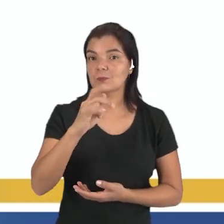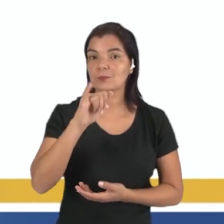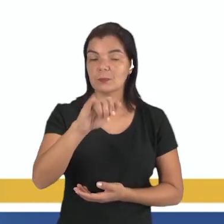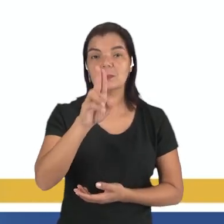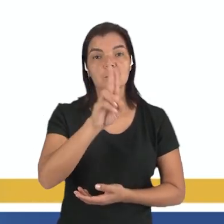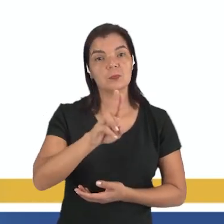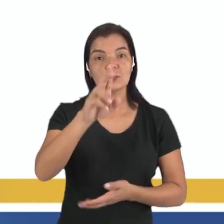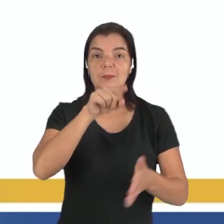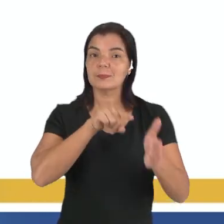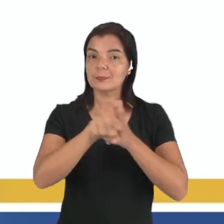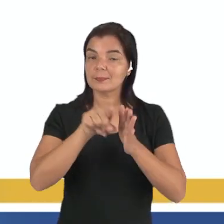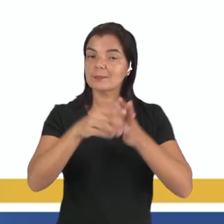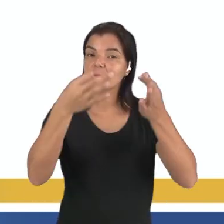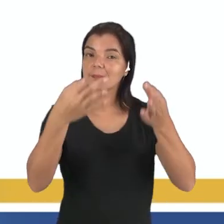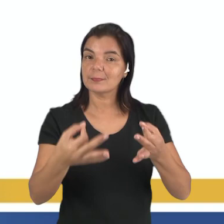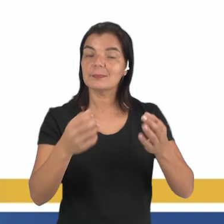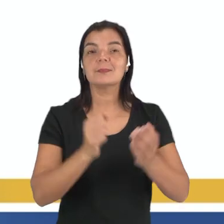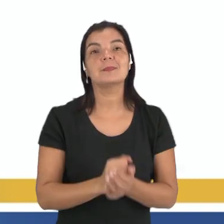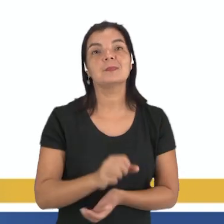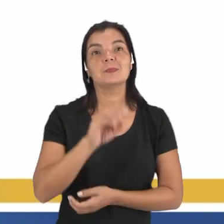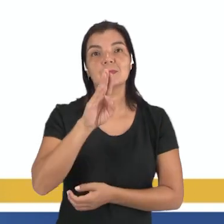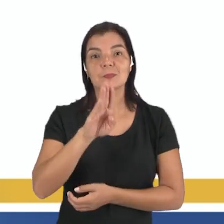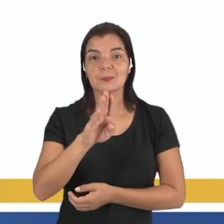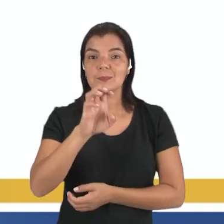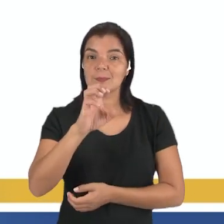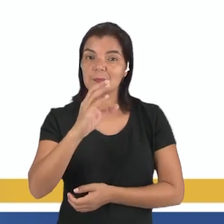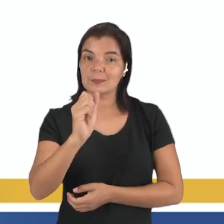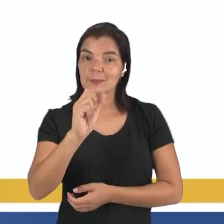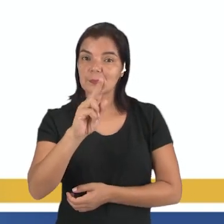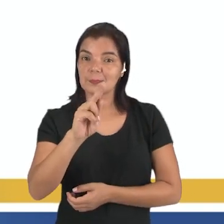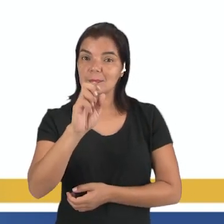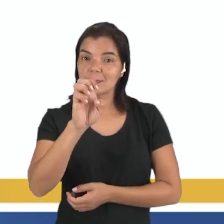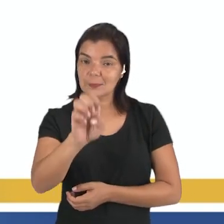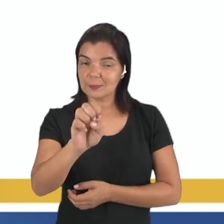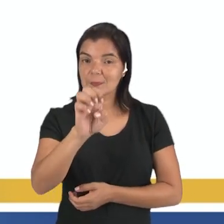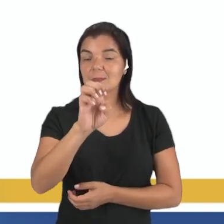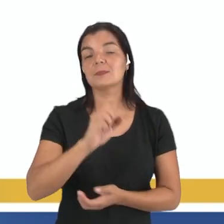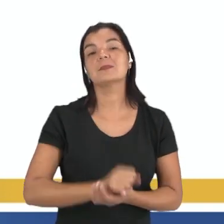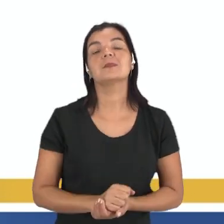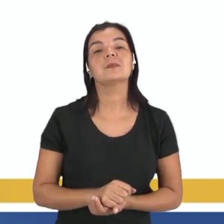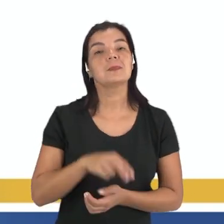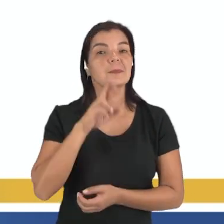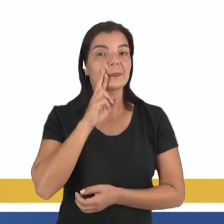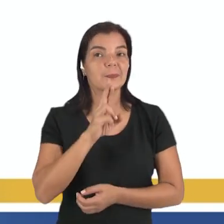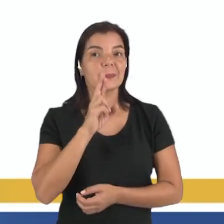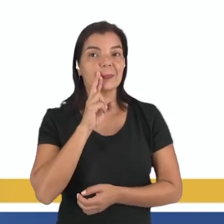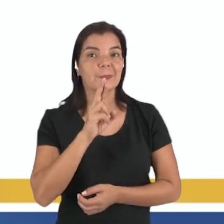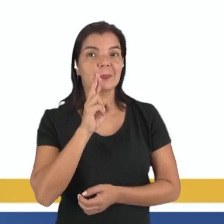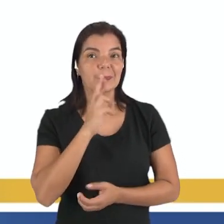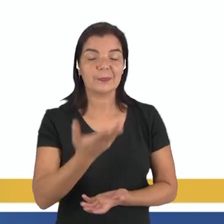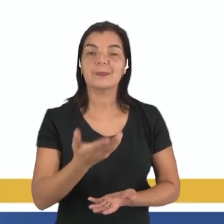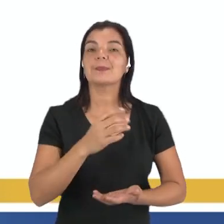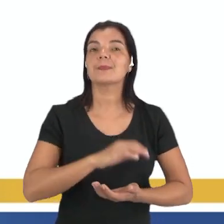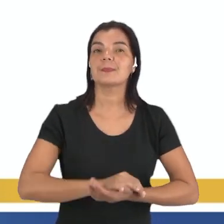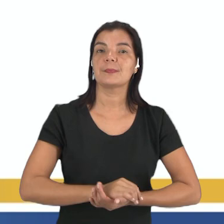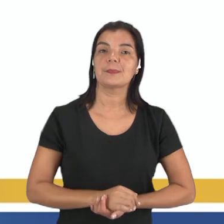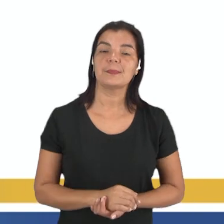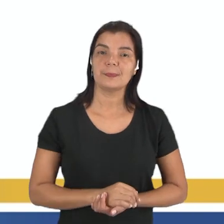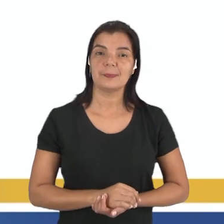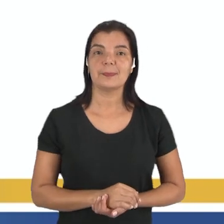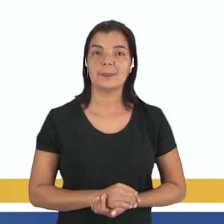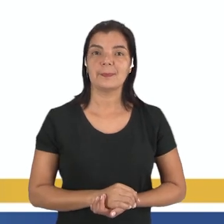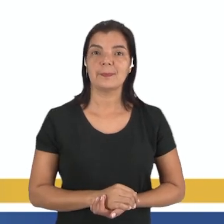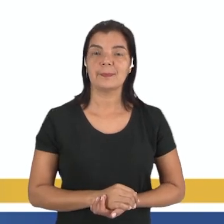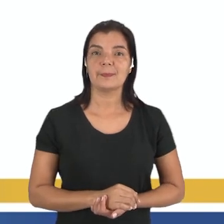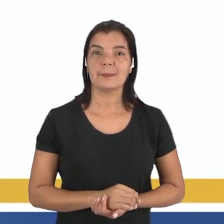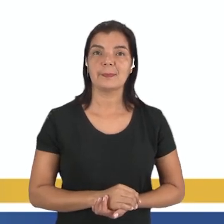gente usa para perguntas, está correto. Why are you smiling? Por que você está sorrindo? Porquê de pergunta. E porquê